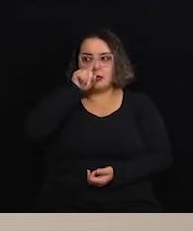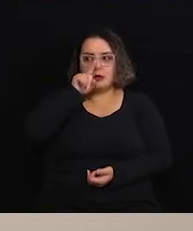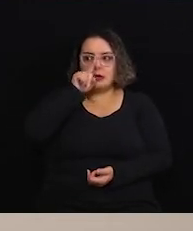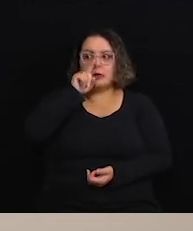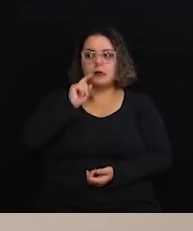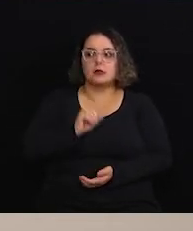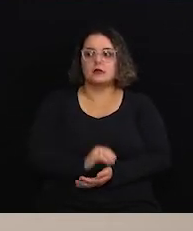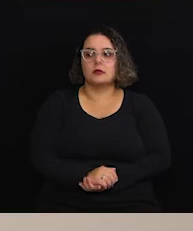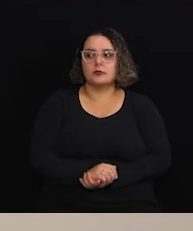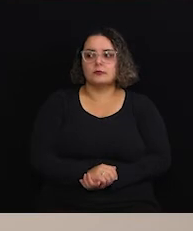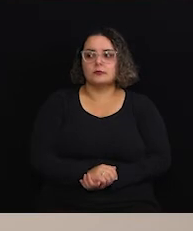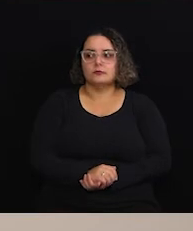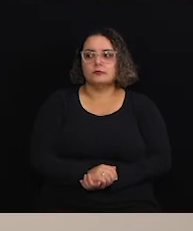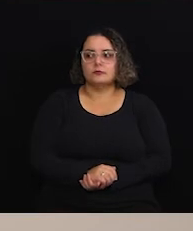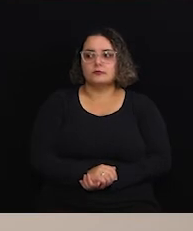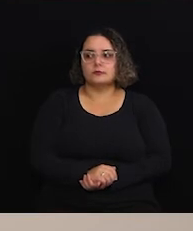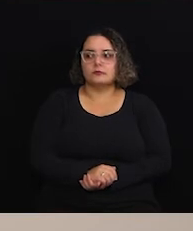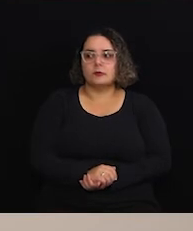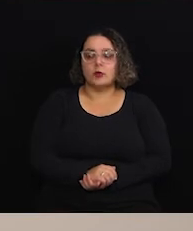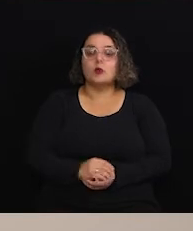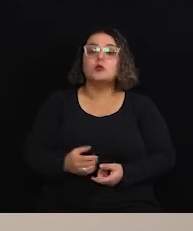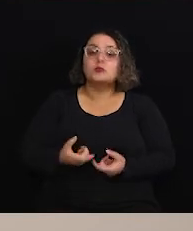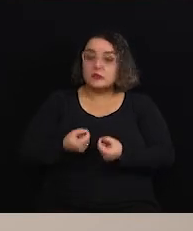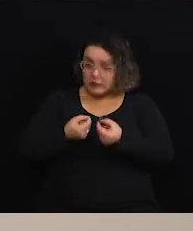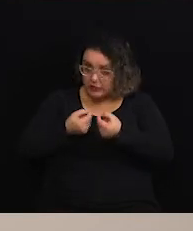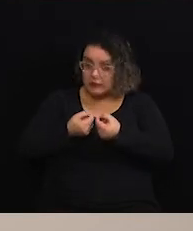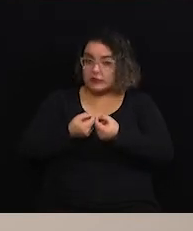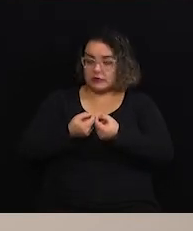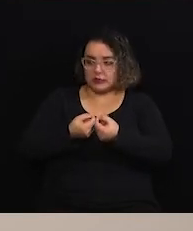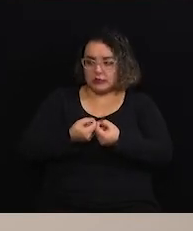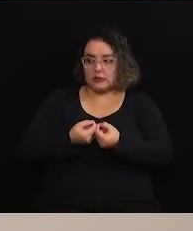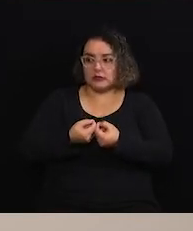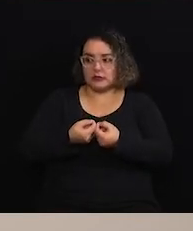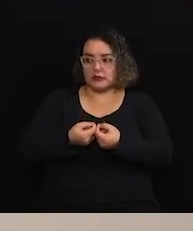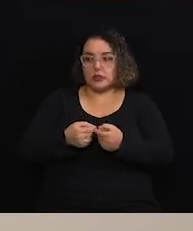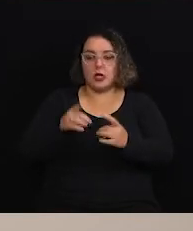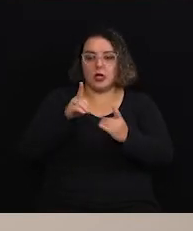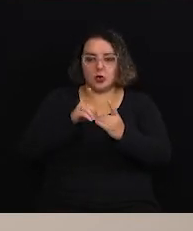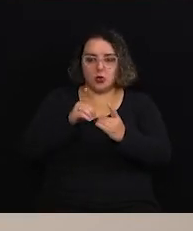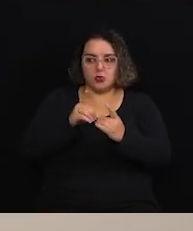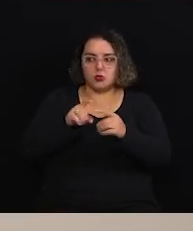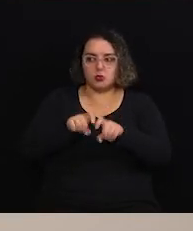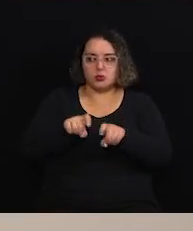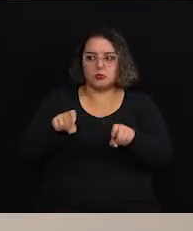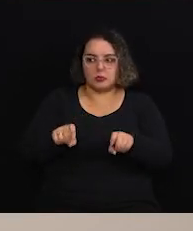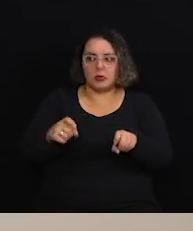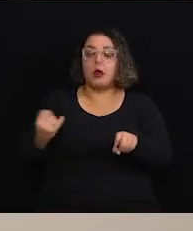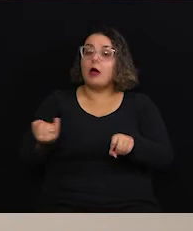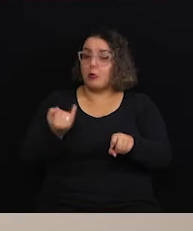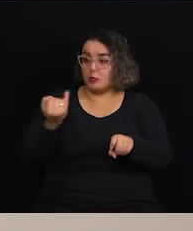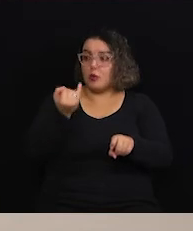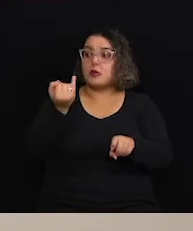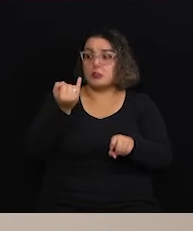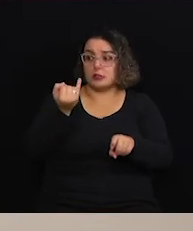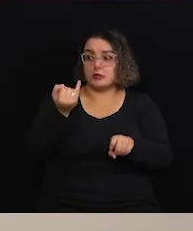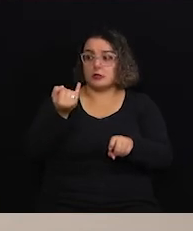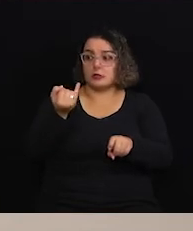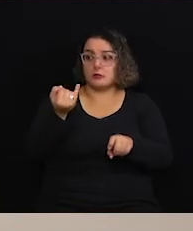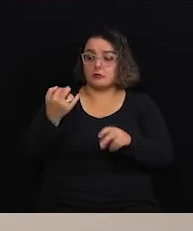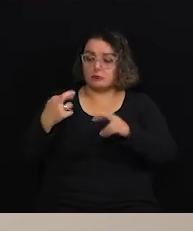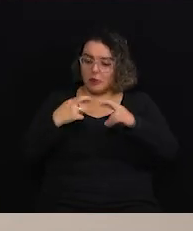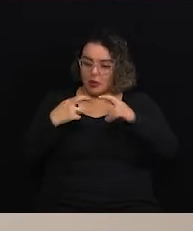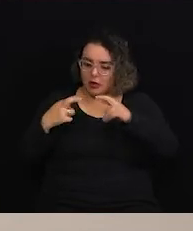aumentados para ter as patologias oncológicas, né, os cânceres, né? Então, a consulta com o ginecologista assim, é muito importante para a